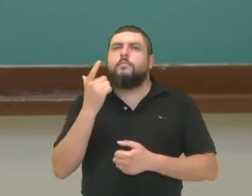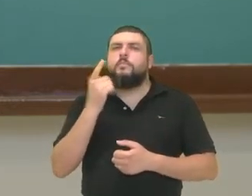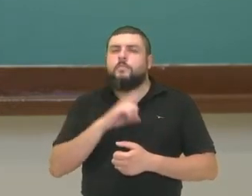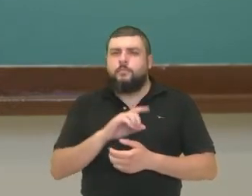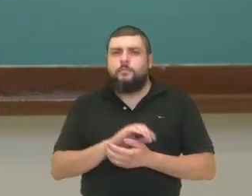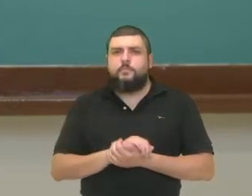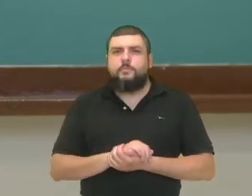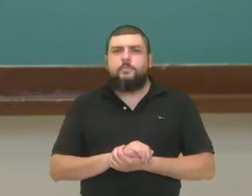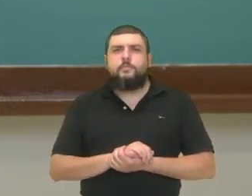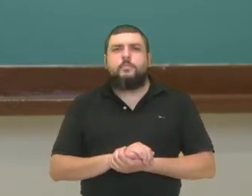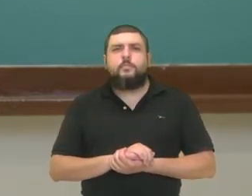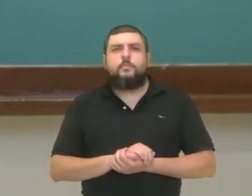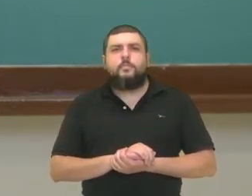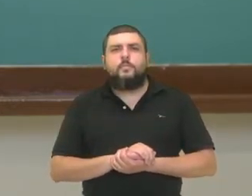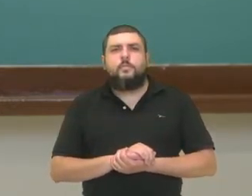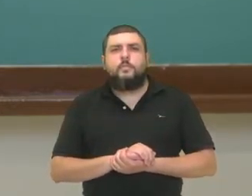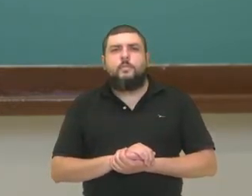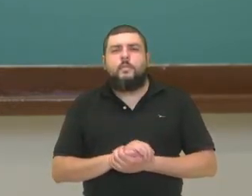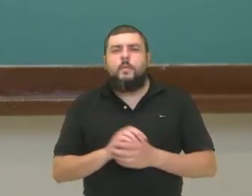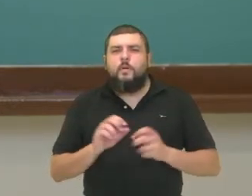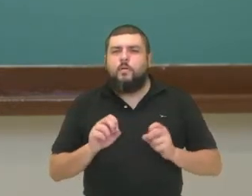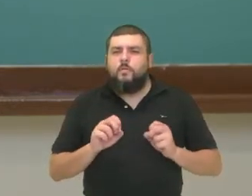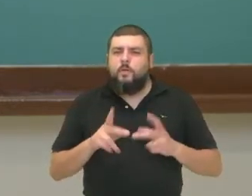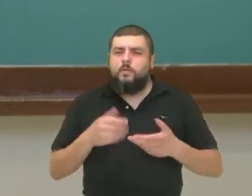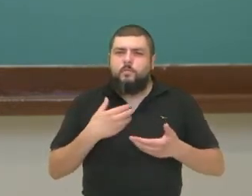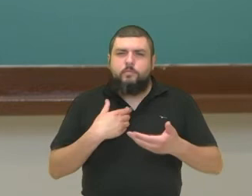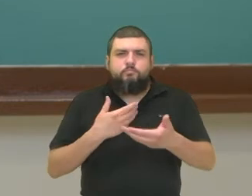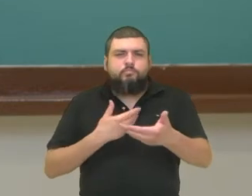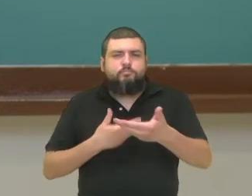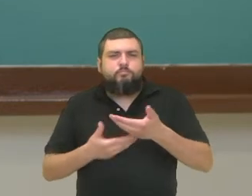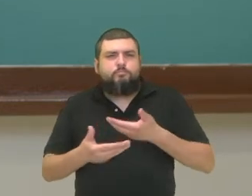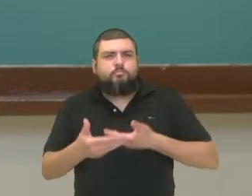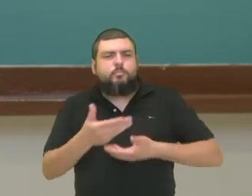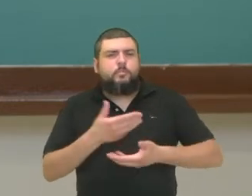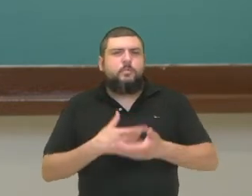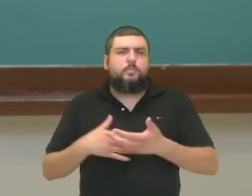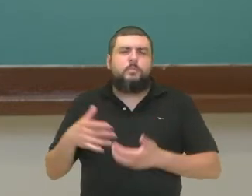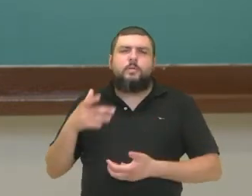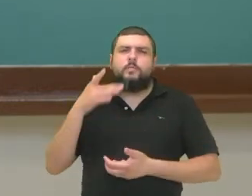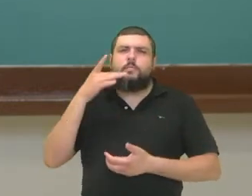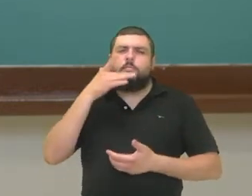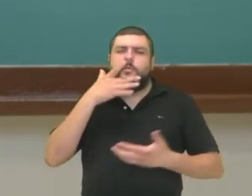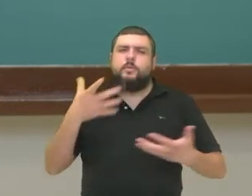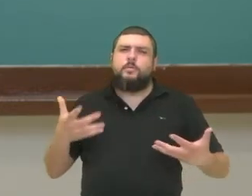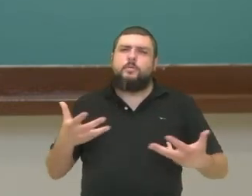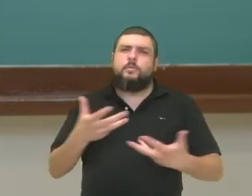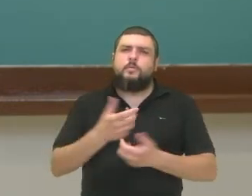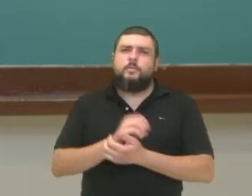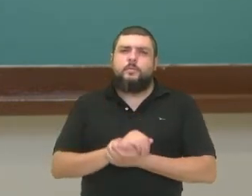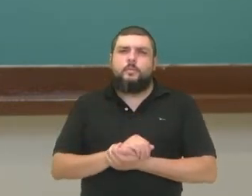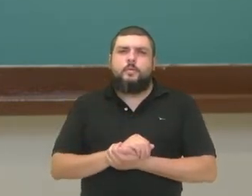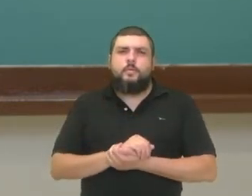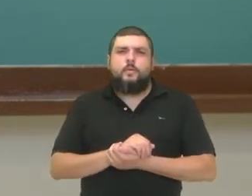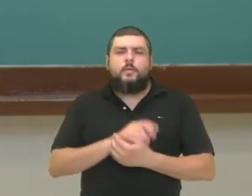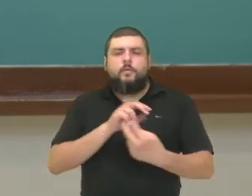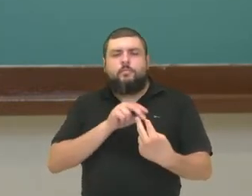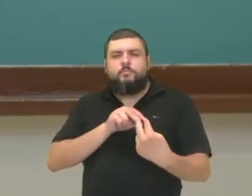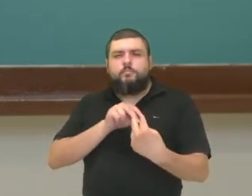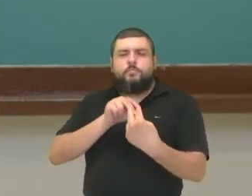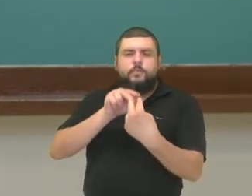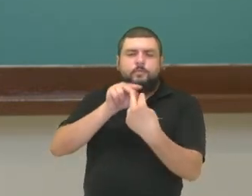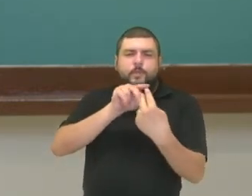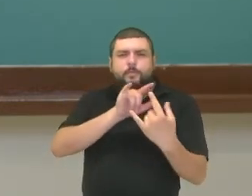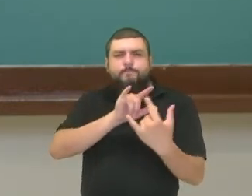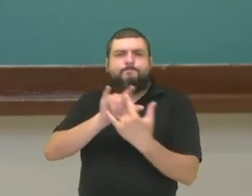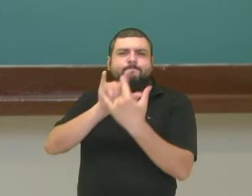questão. Essa reciprocidade aqui é maravilhosa. Você nos adora e nós o adoramos.